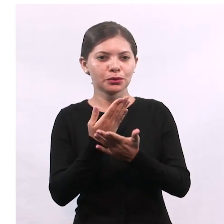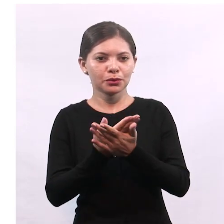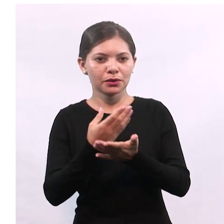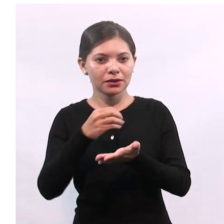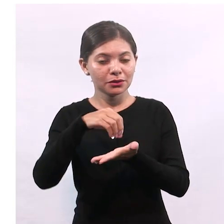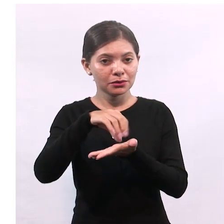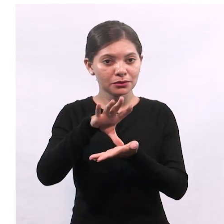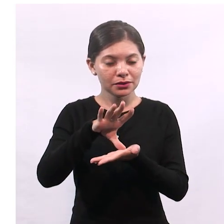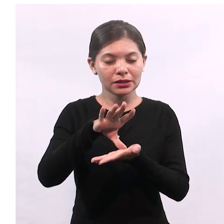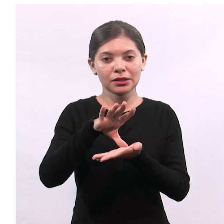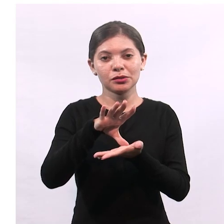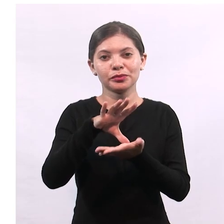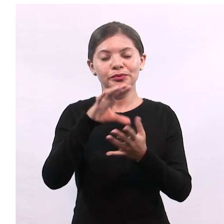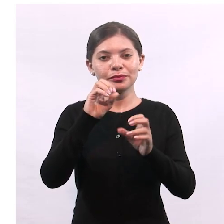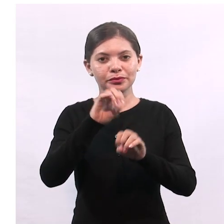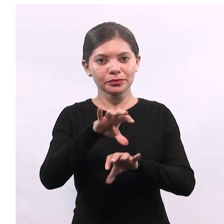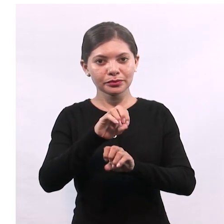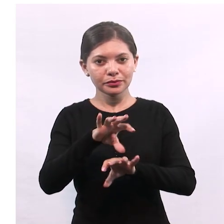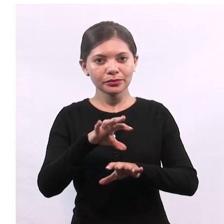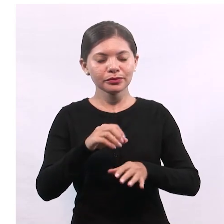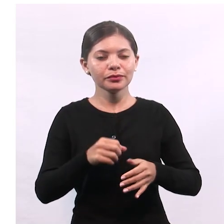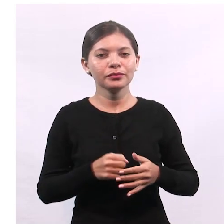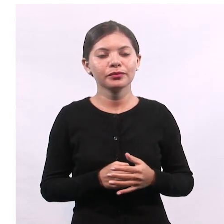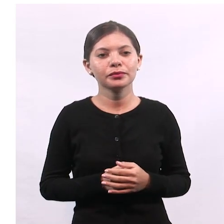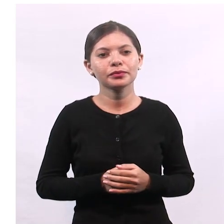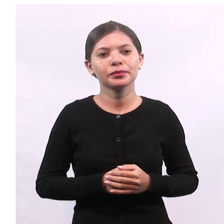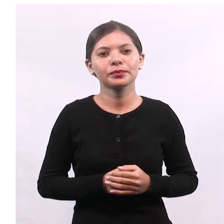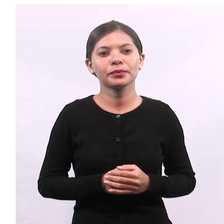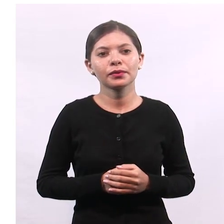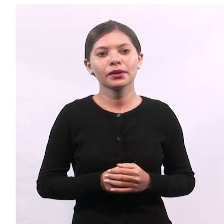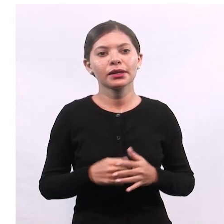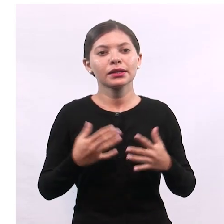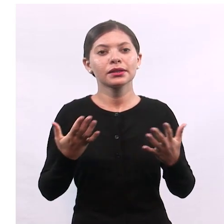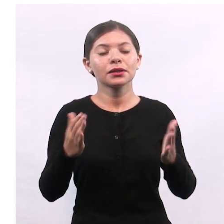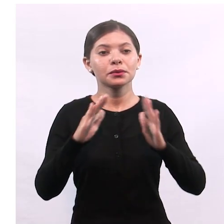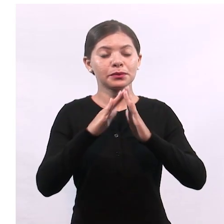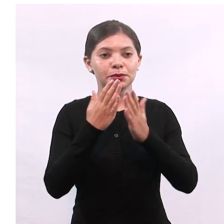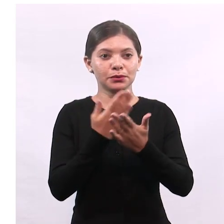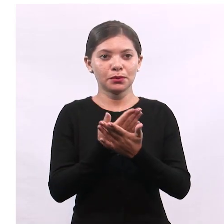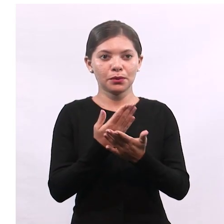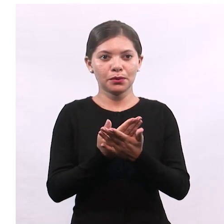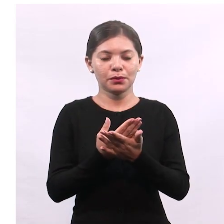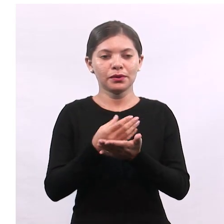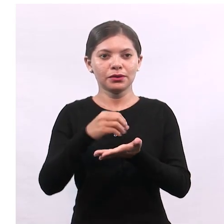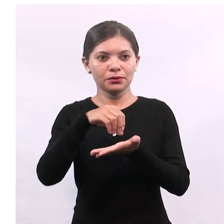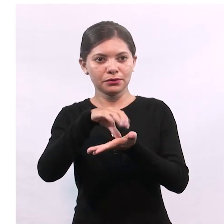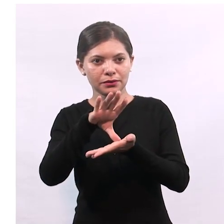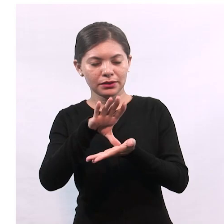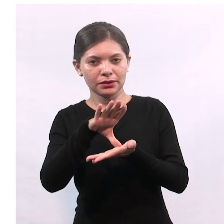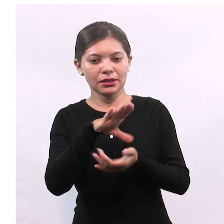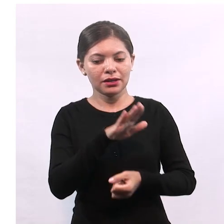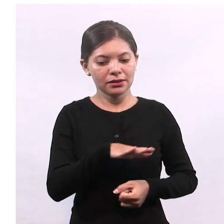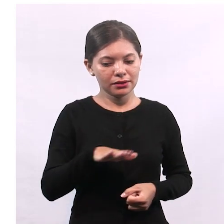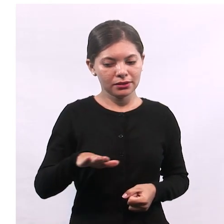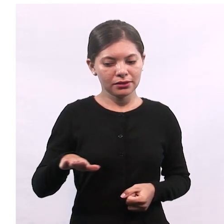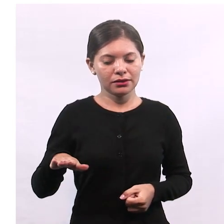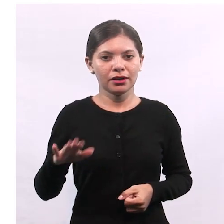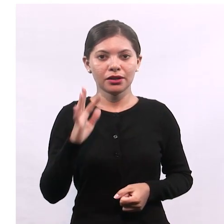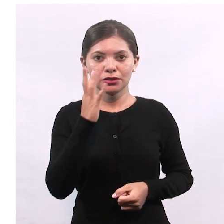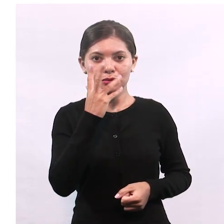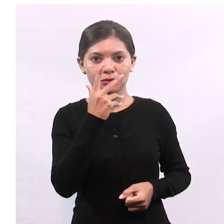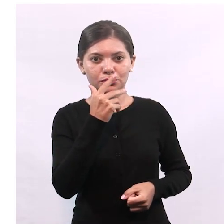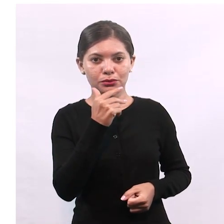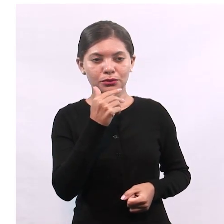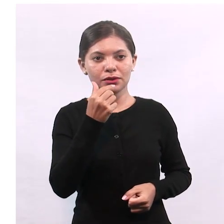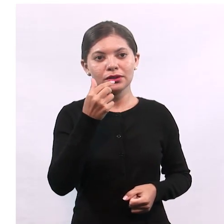de ensino então o que que a gente conclui que escolas que ofertam etapa creche foram